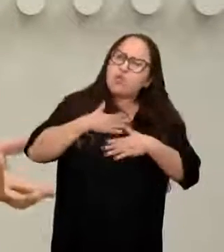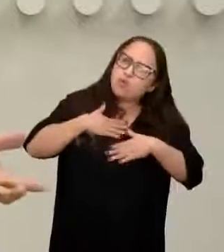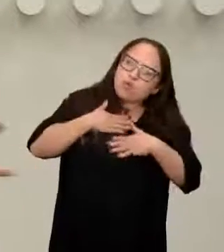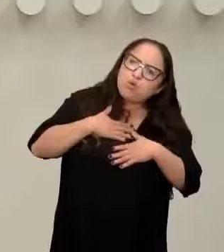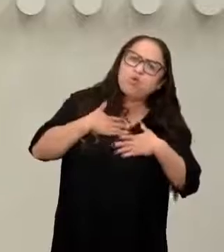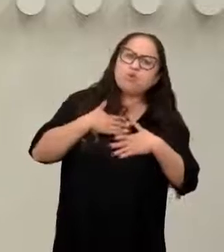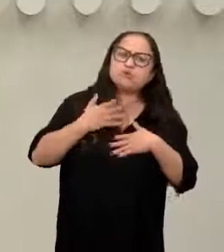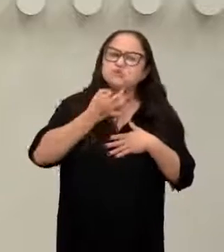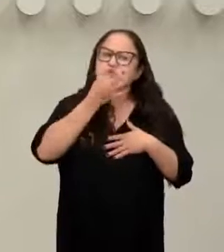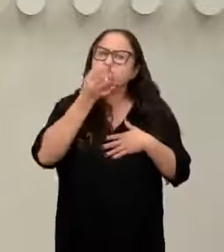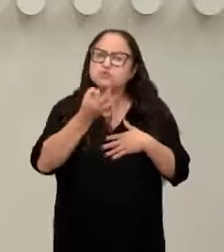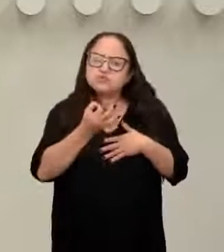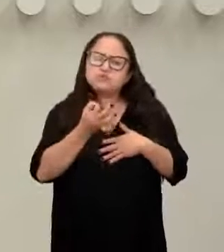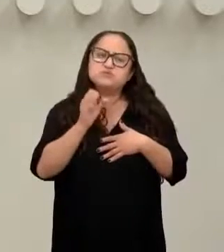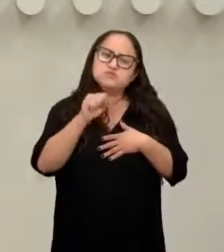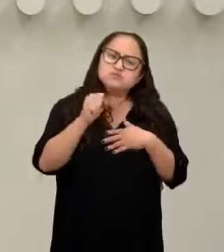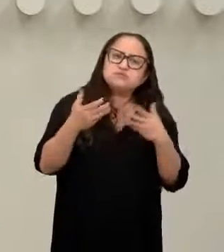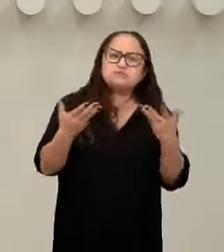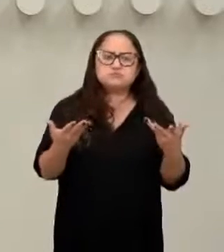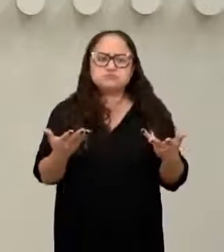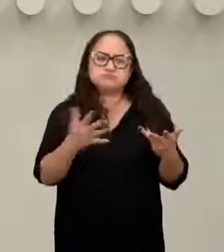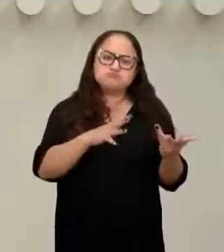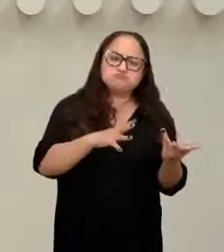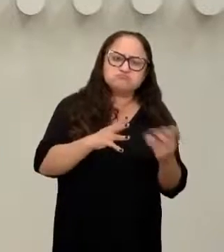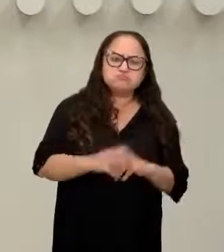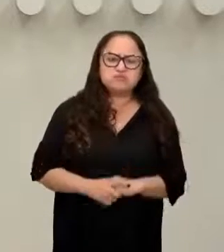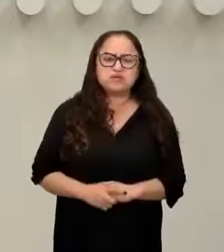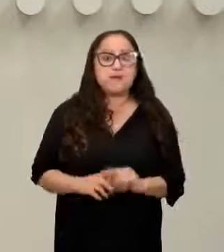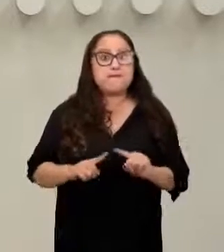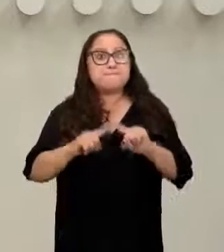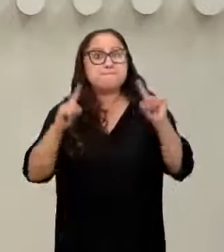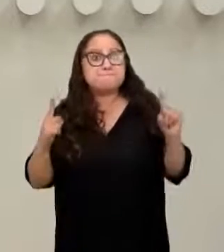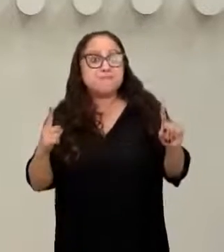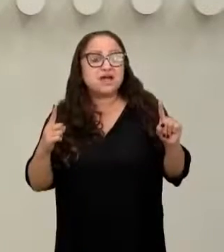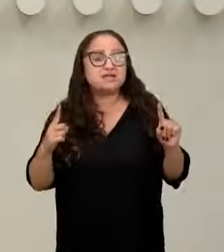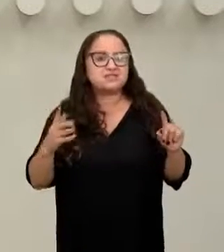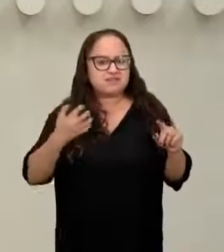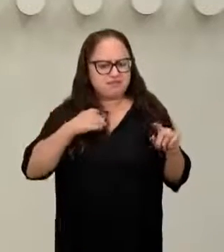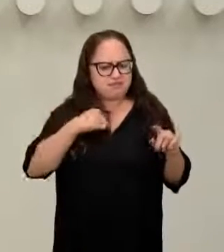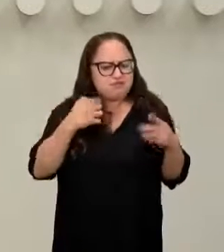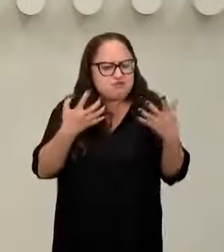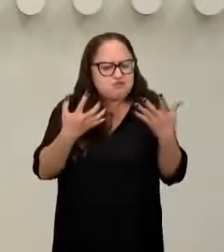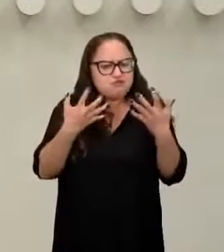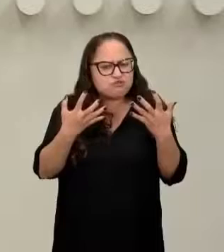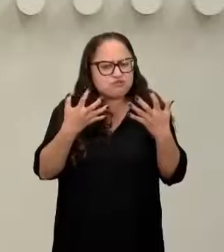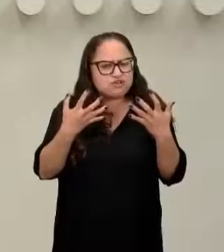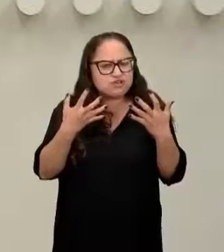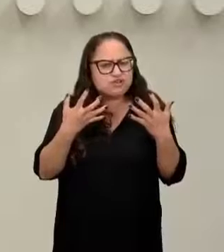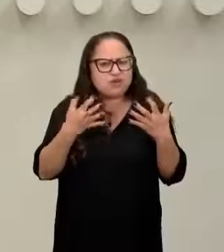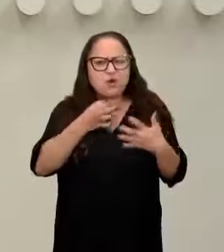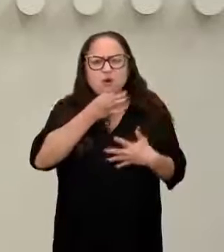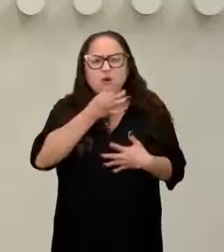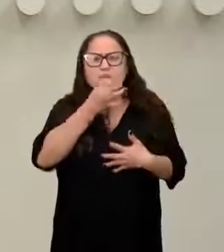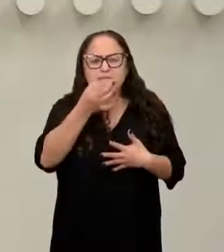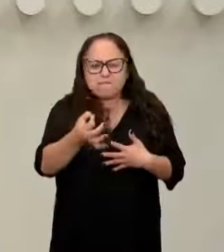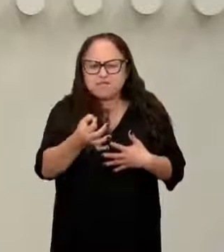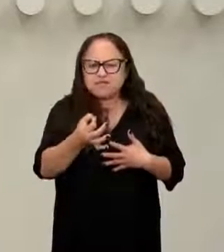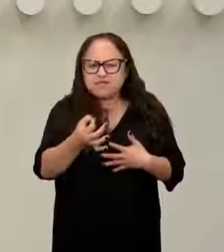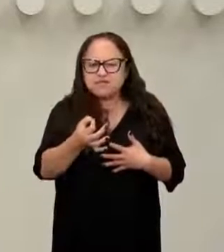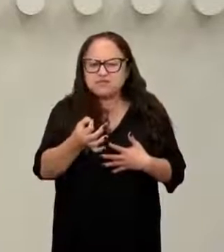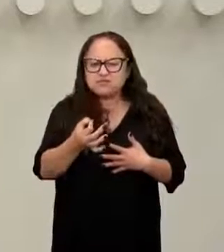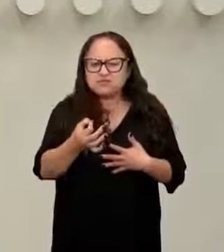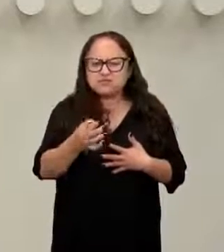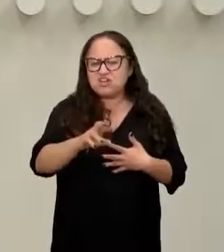aquilo outro. Falando. Agora, quando eu quero emitir uma opinião por escrito, eu tenho que organizar. Aliás,